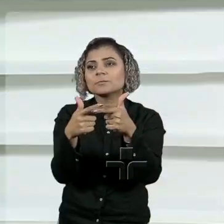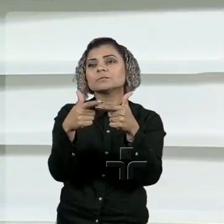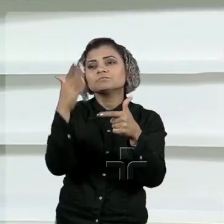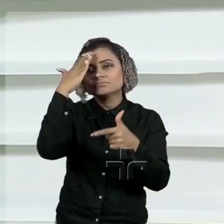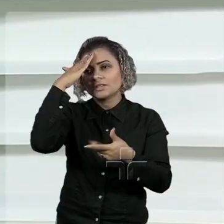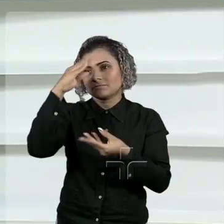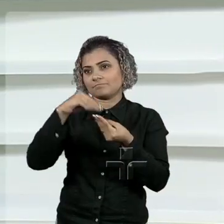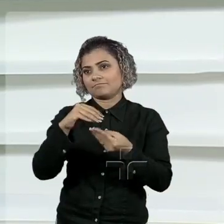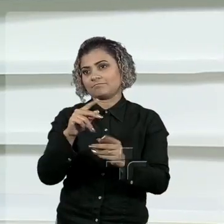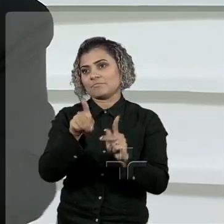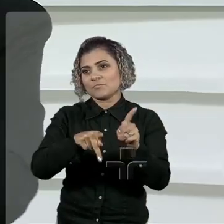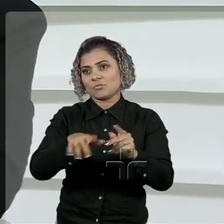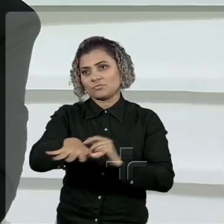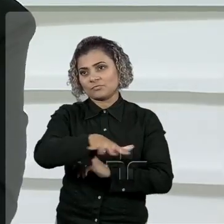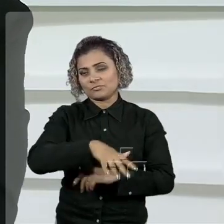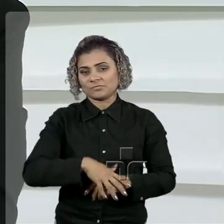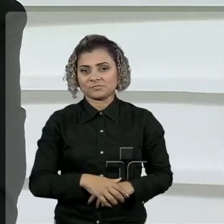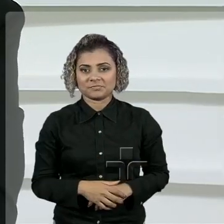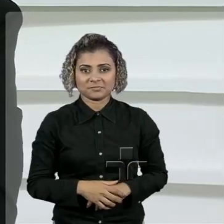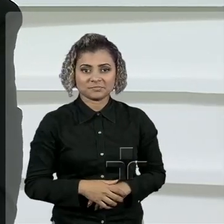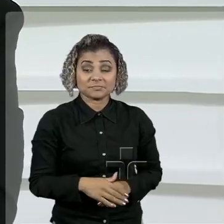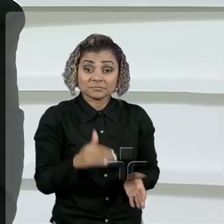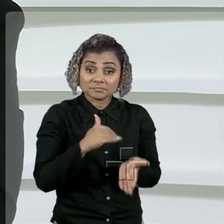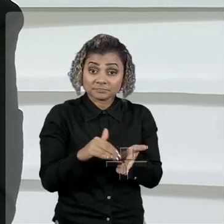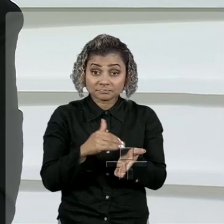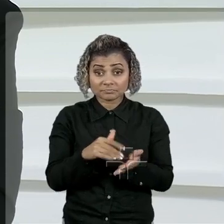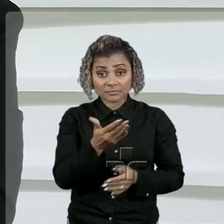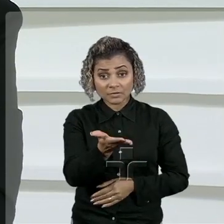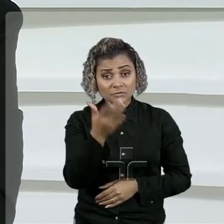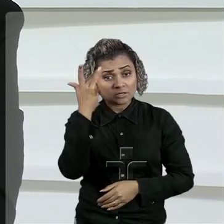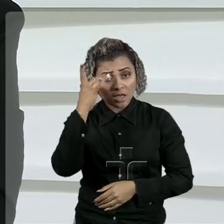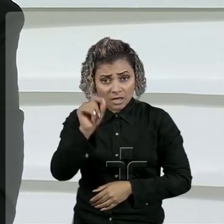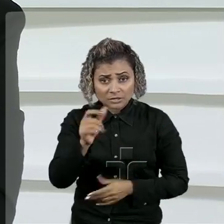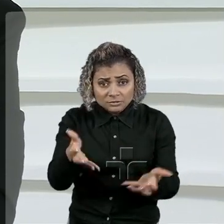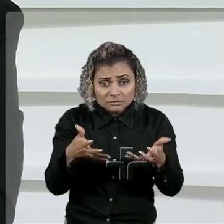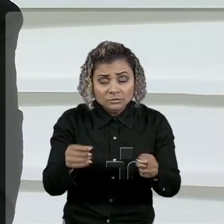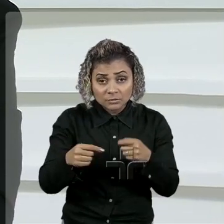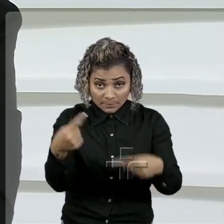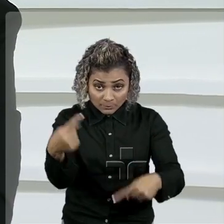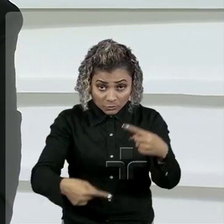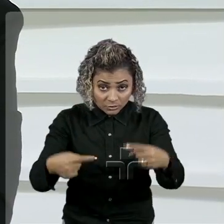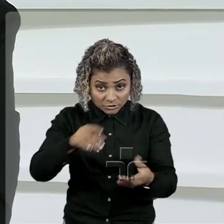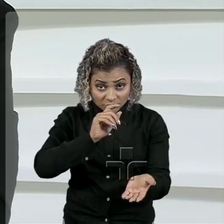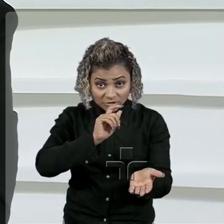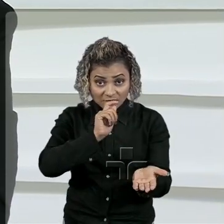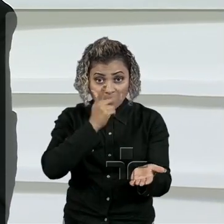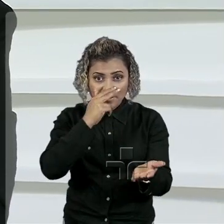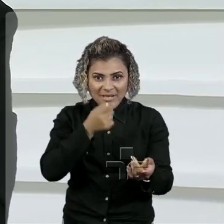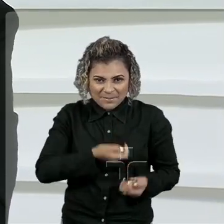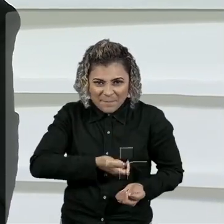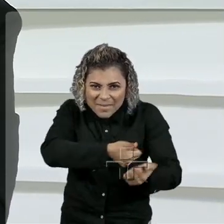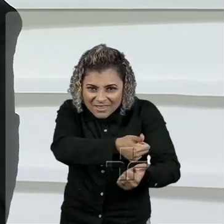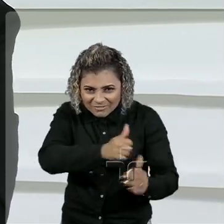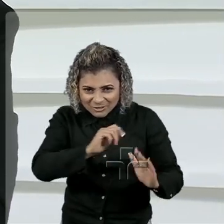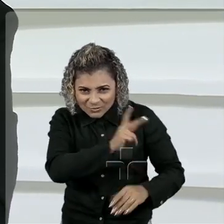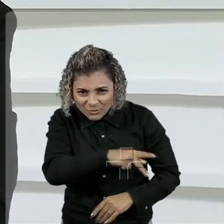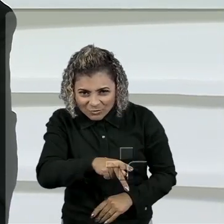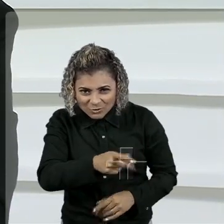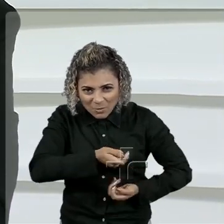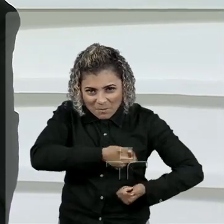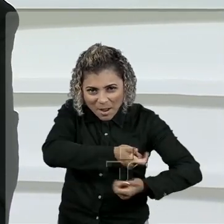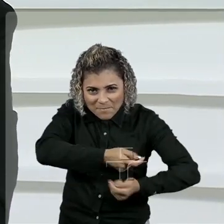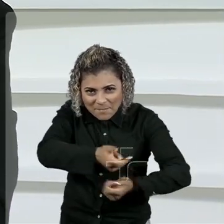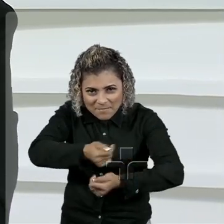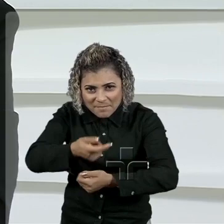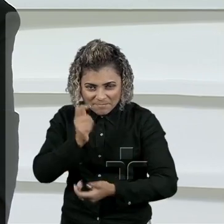pessoas. Novelini. Secretário, o senhor acha que o senhor pretende rever a política de pagamento de bônus aos professores? Acha que essa é uma boa medida